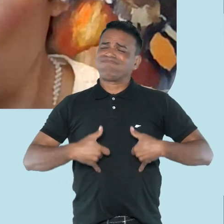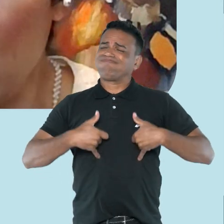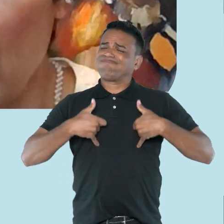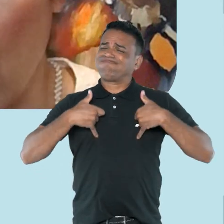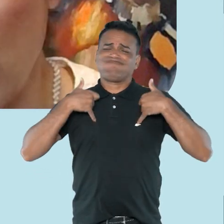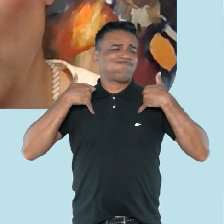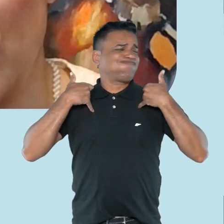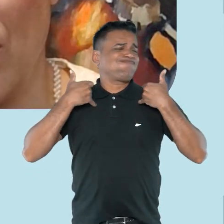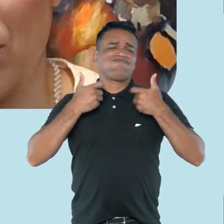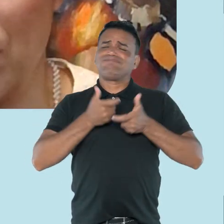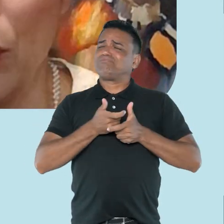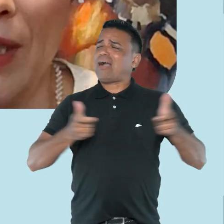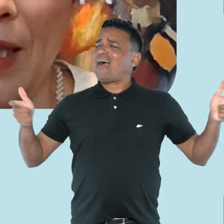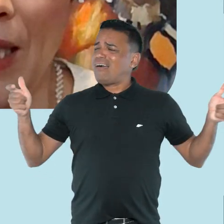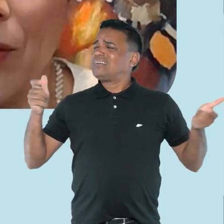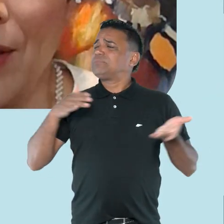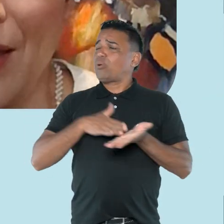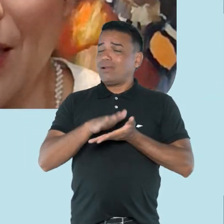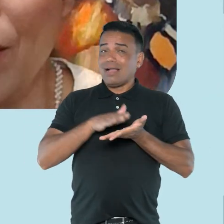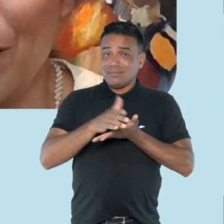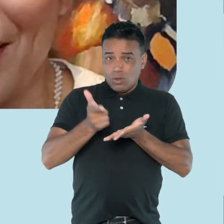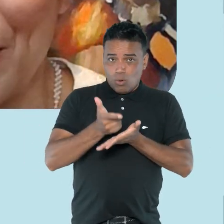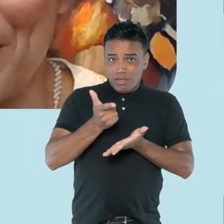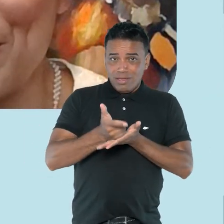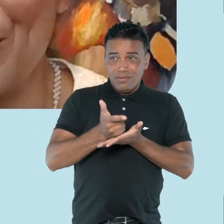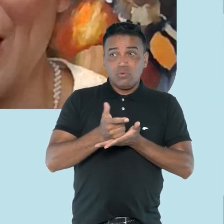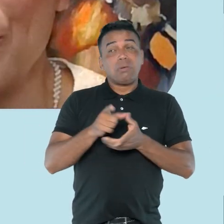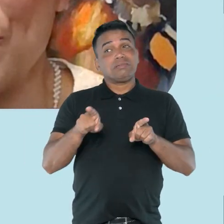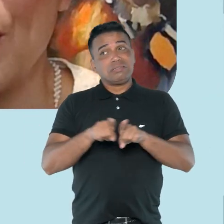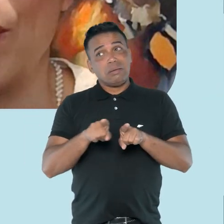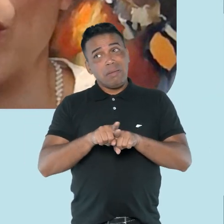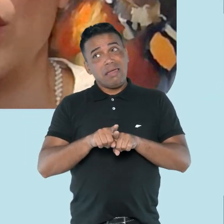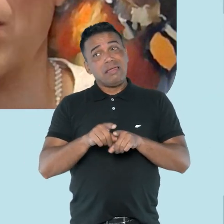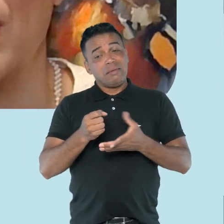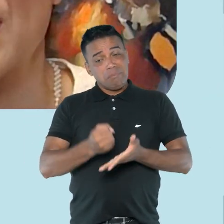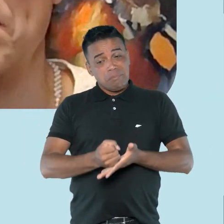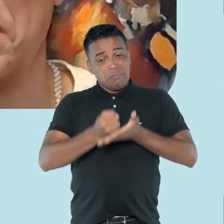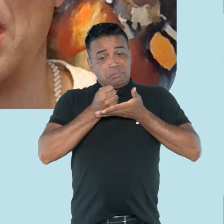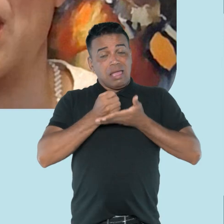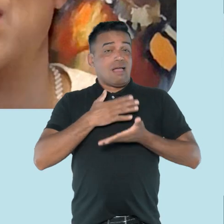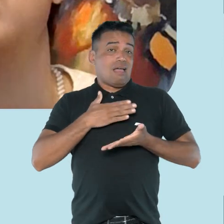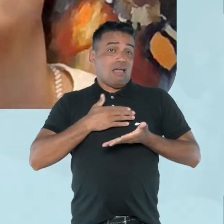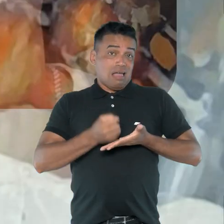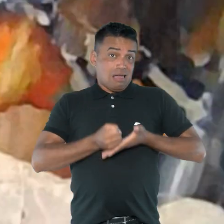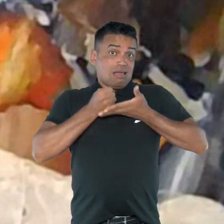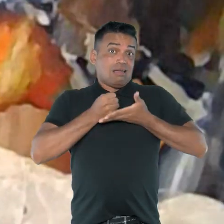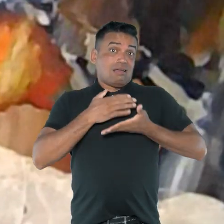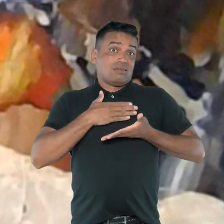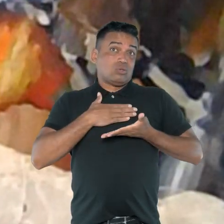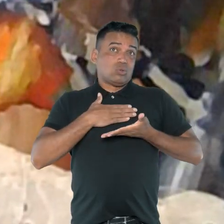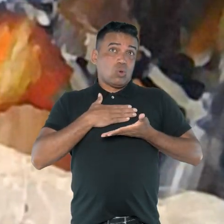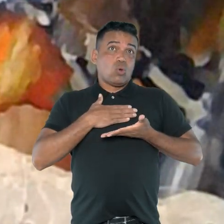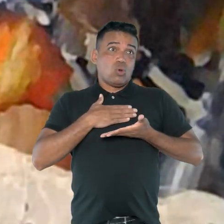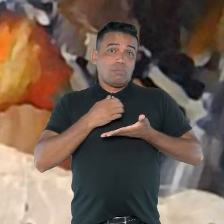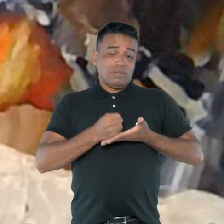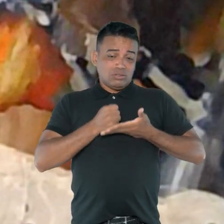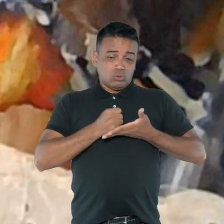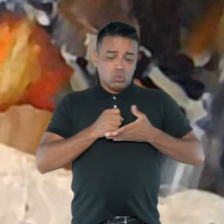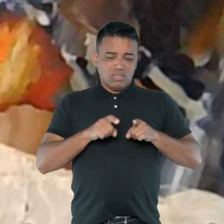um orgulho enorme de ter publicado esse livro, mas, ao mesmo tempo, serviu também para...